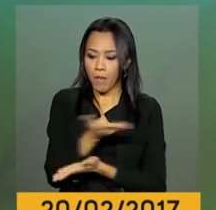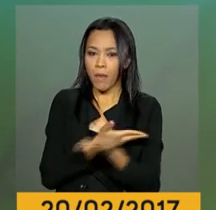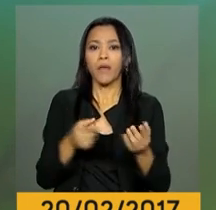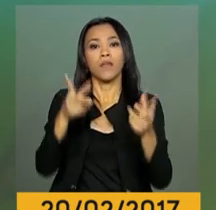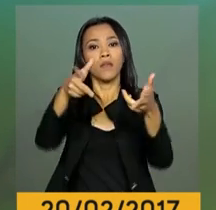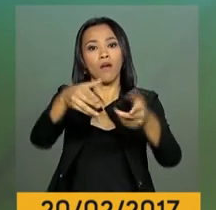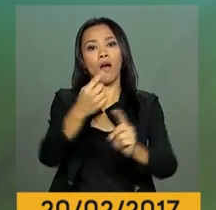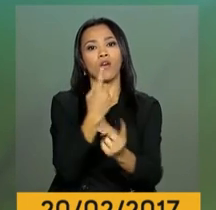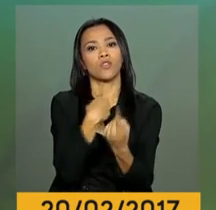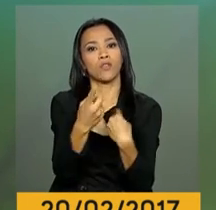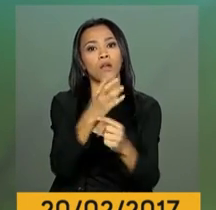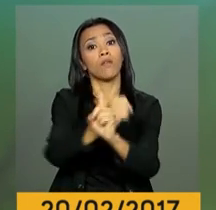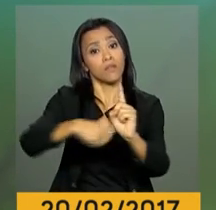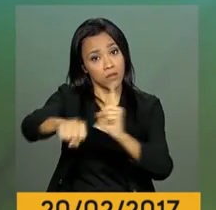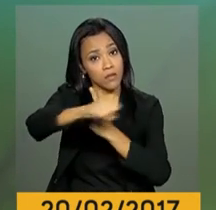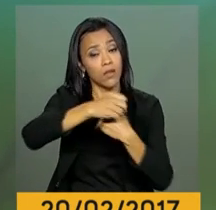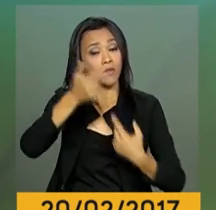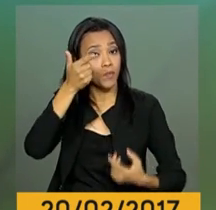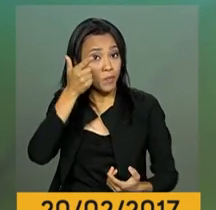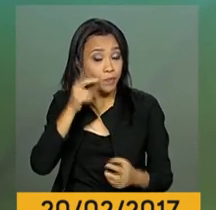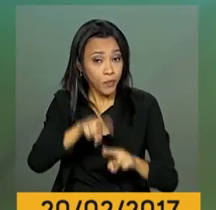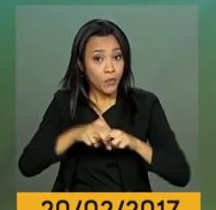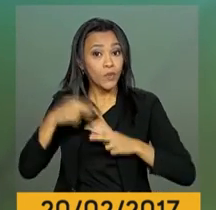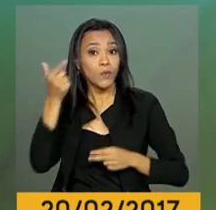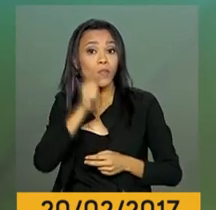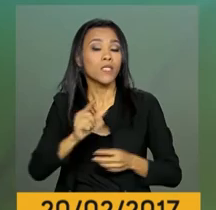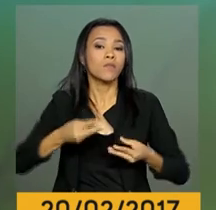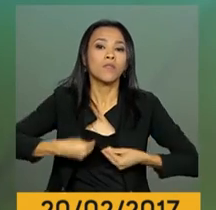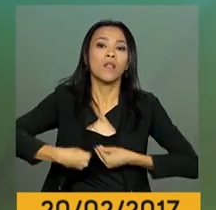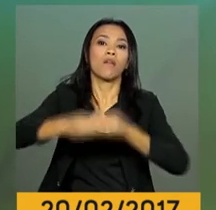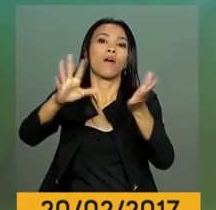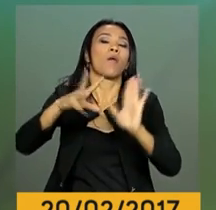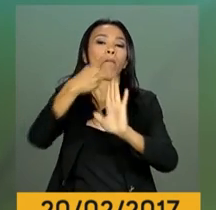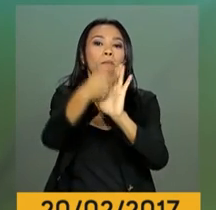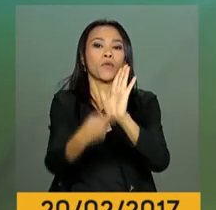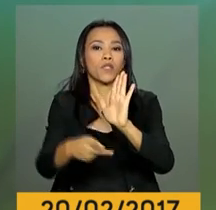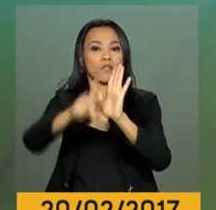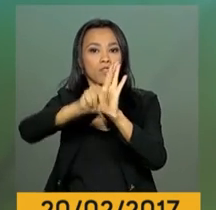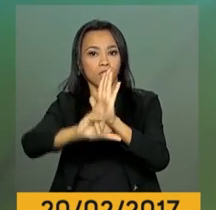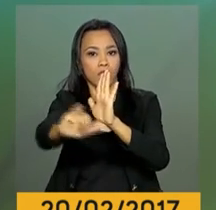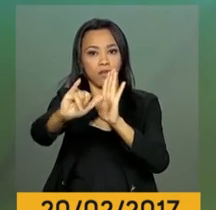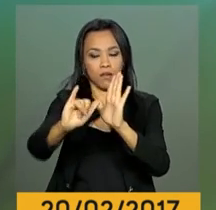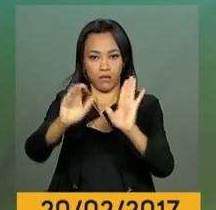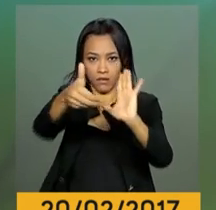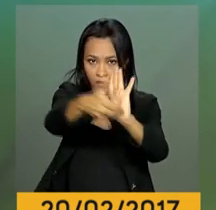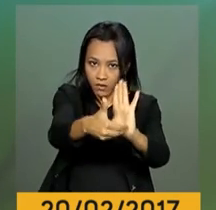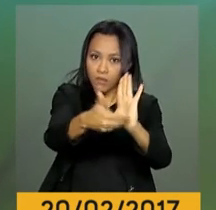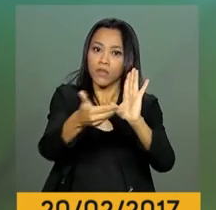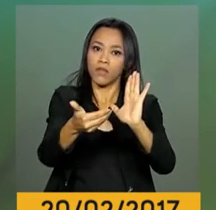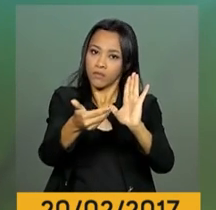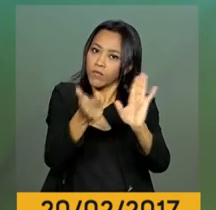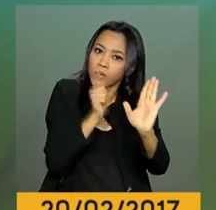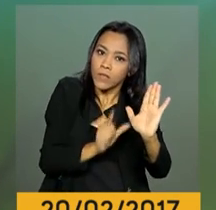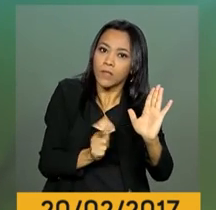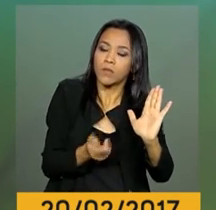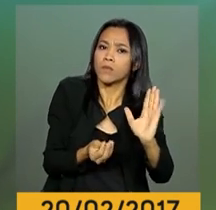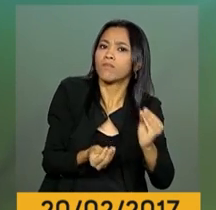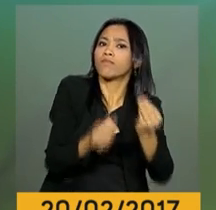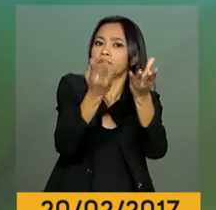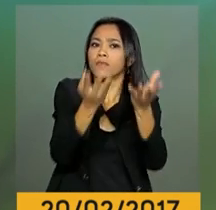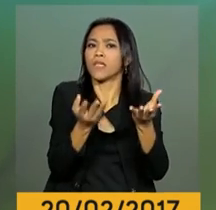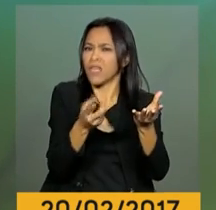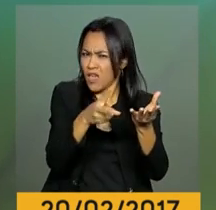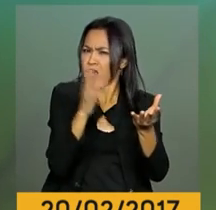verdade, mandar um projeto de lei à Câmara Federal, inicialmente, né, que eu acho